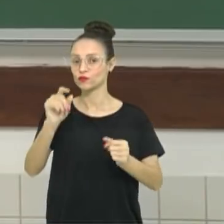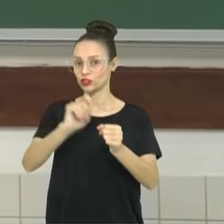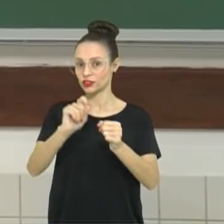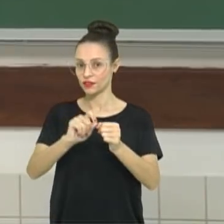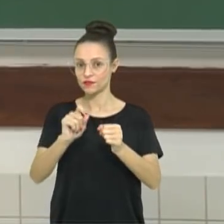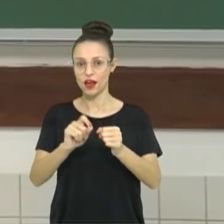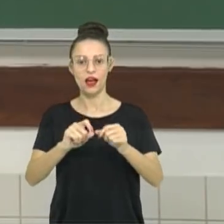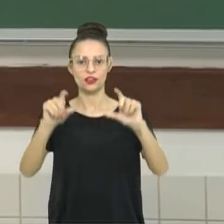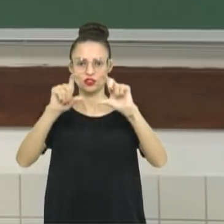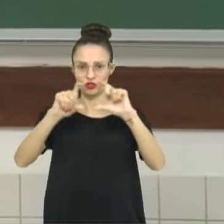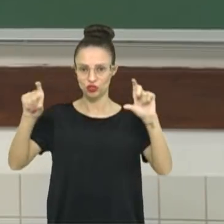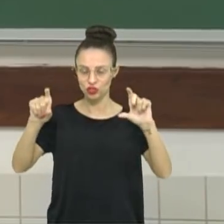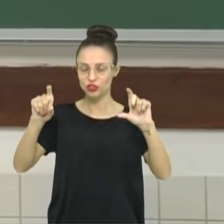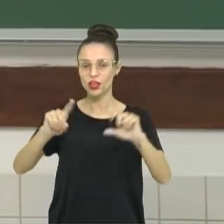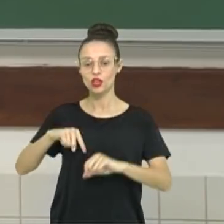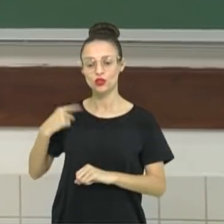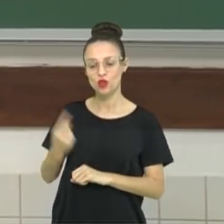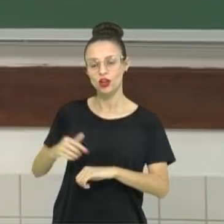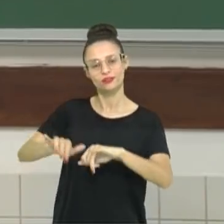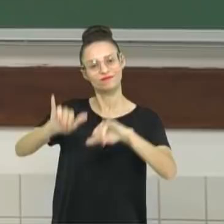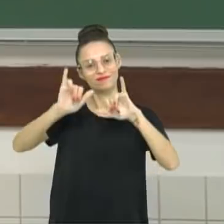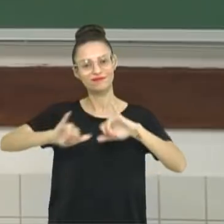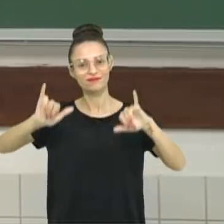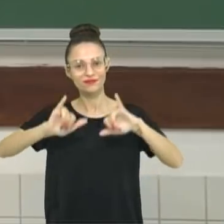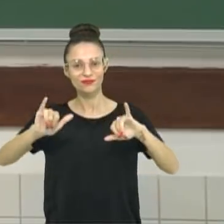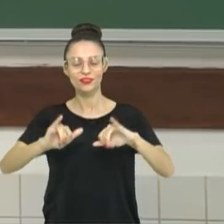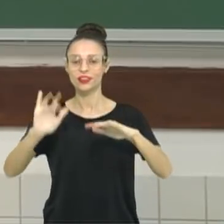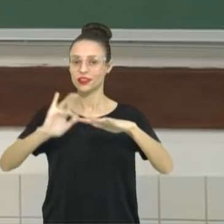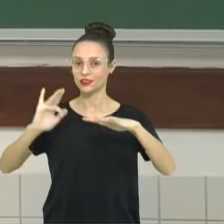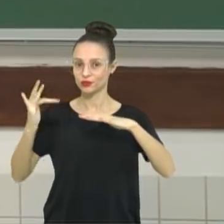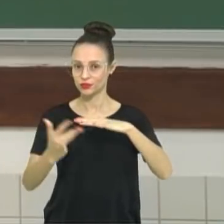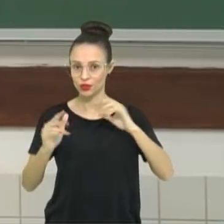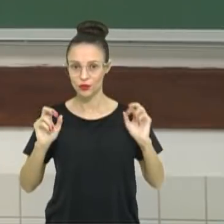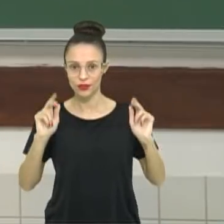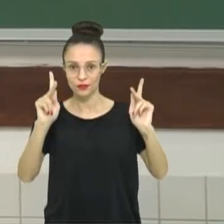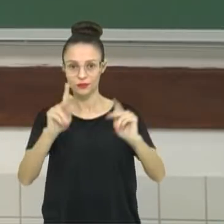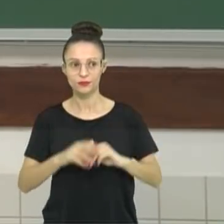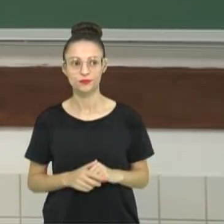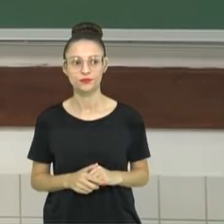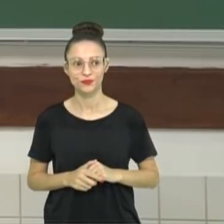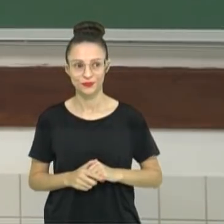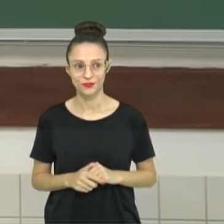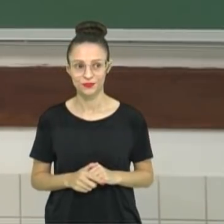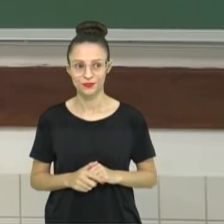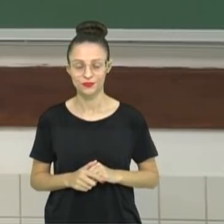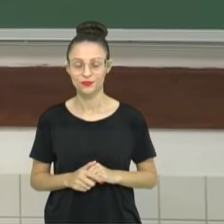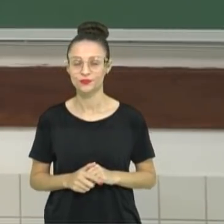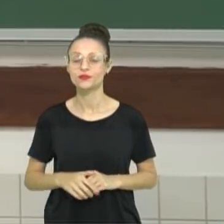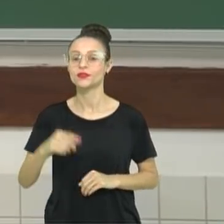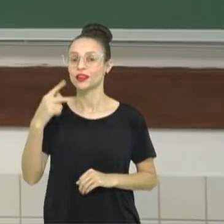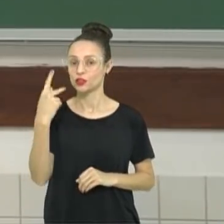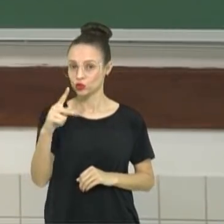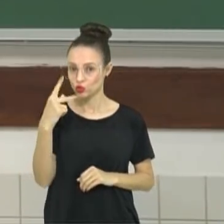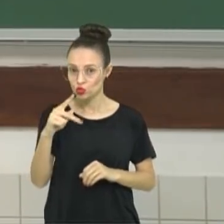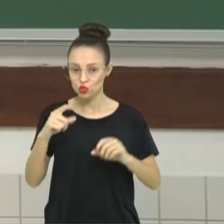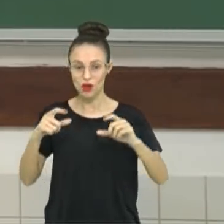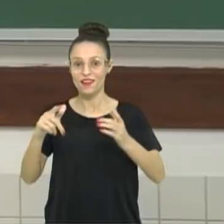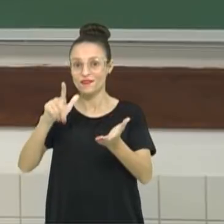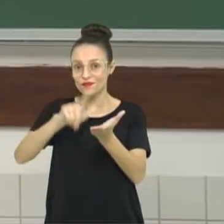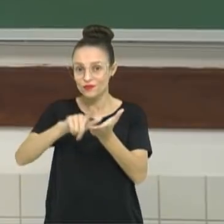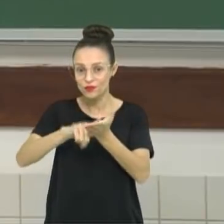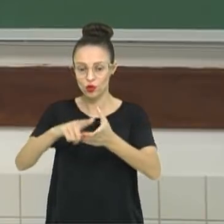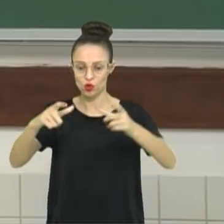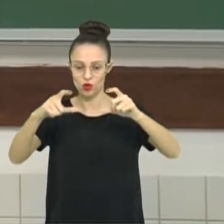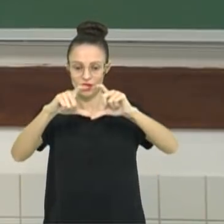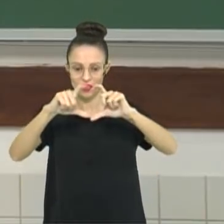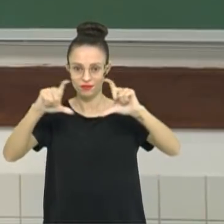sua casa e nós vamos divulgar o seu trabalho aqui, tá? Na sua produção, na folha da